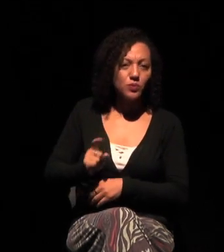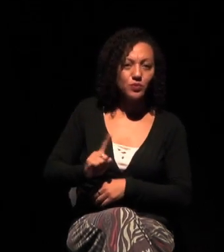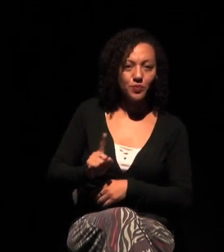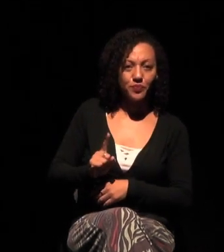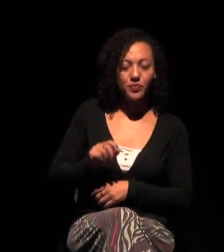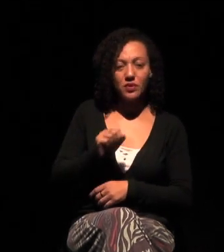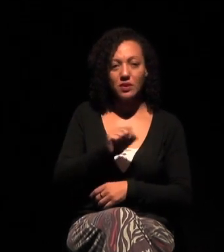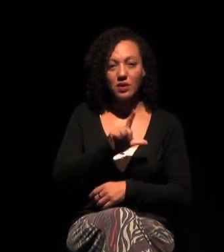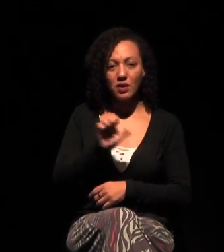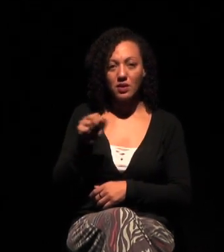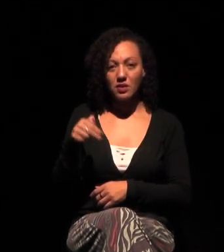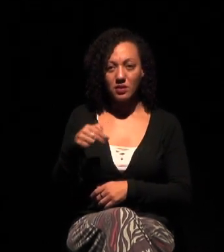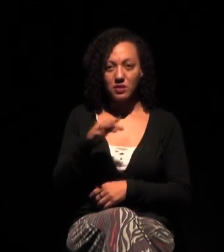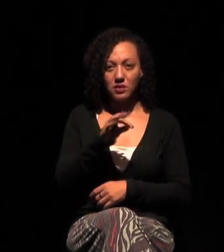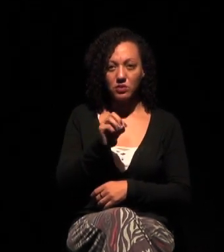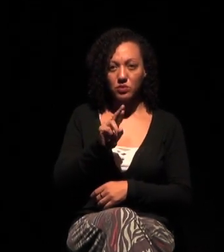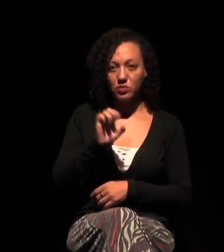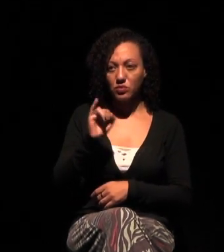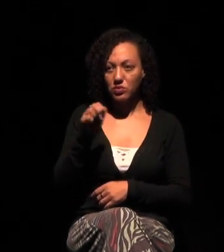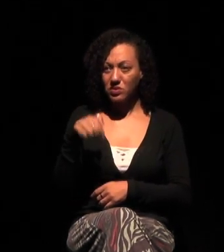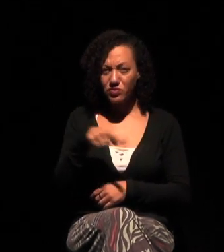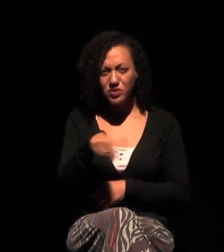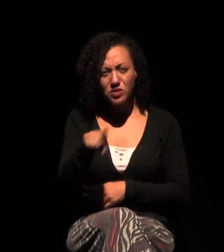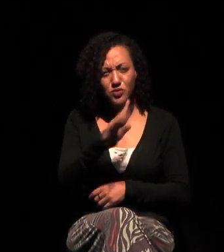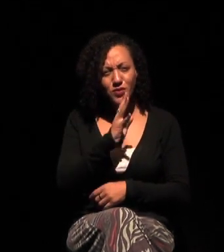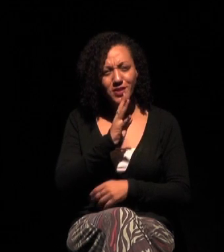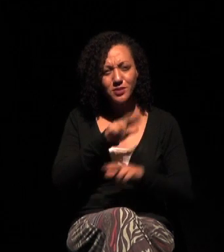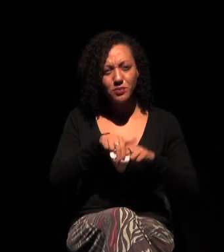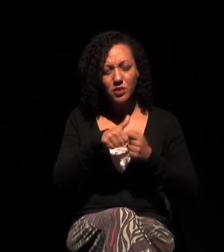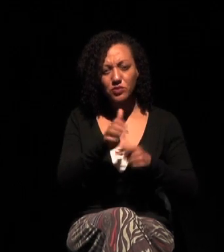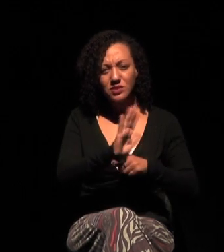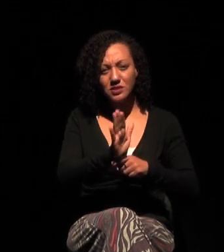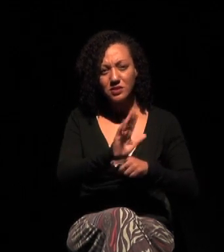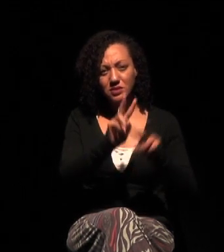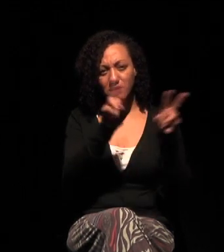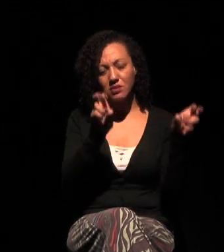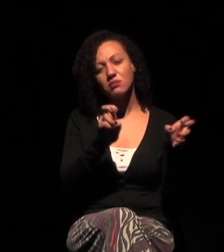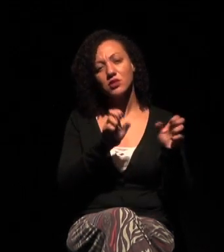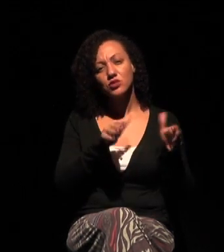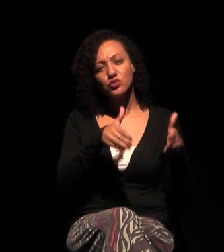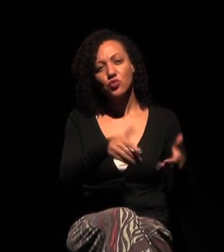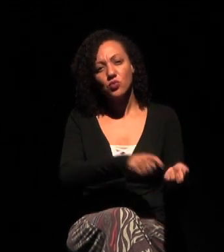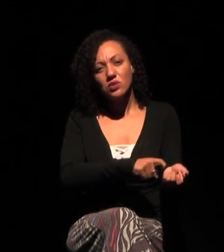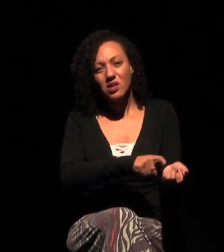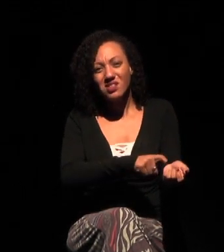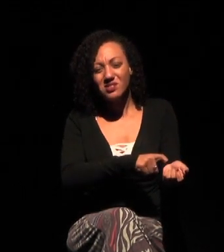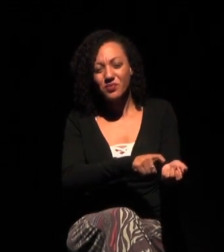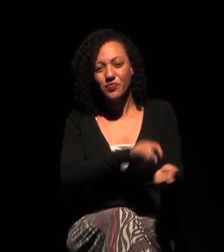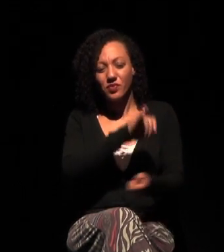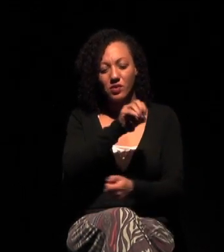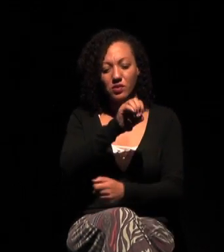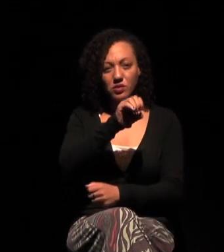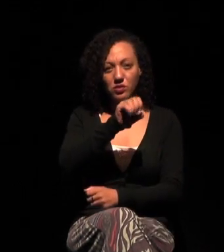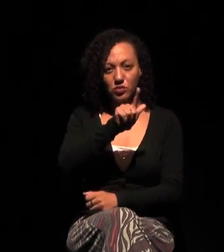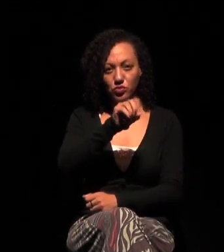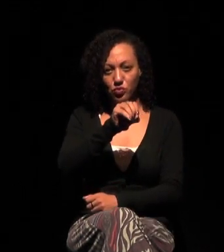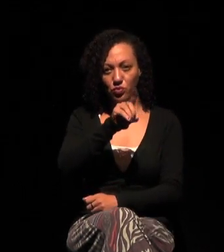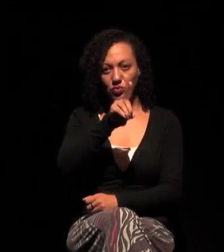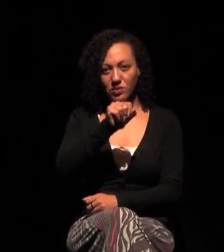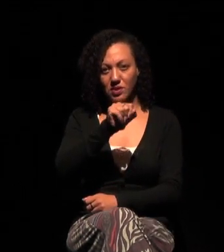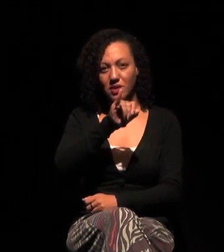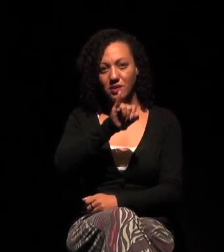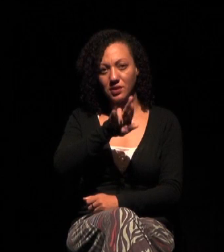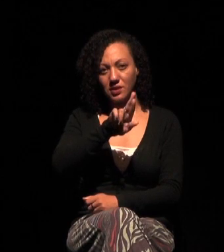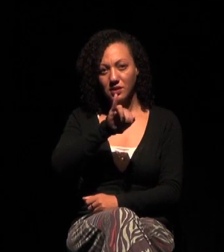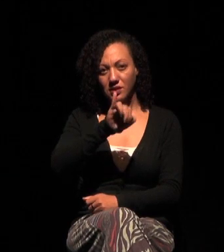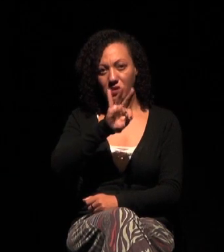turing que provavelmente a maioria de vocês conhecem do cinema até tem um filme jogo de imitação que o jogo imitação é essa o jogo